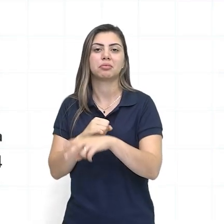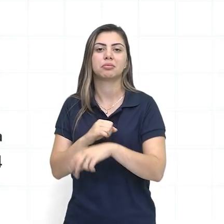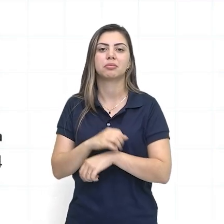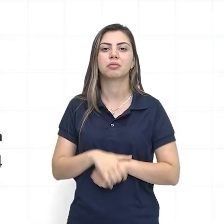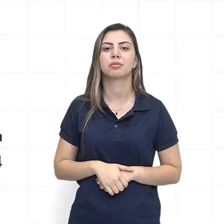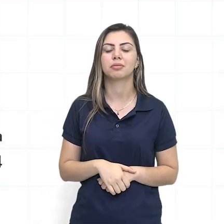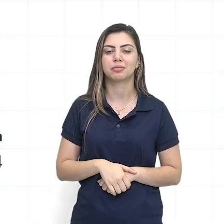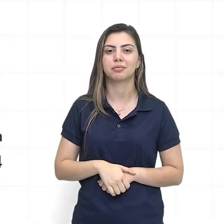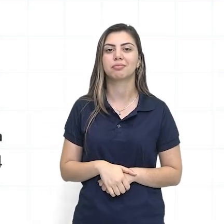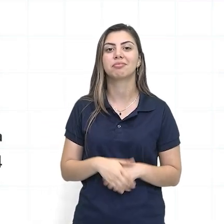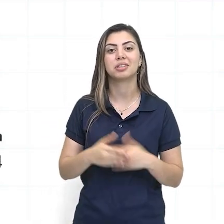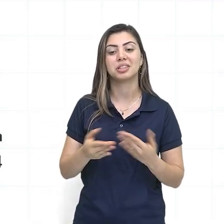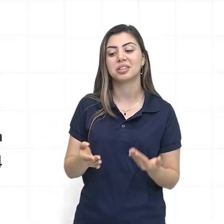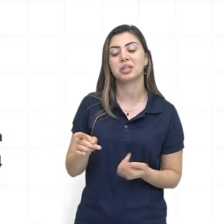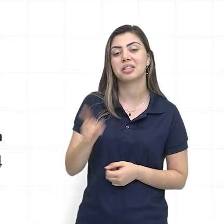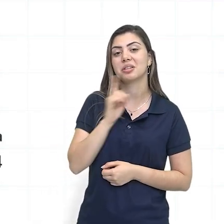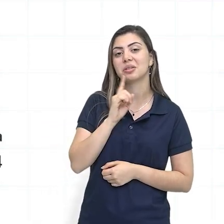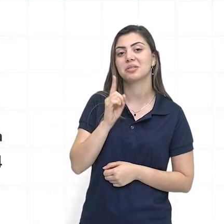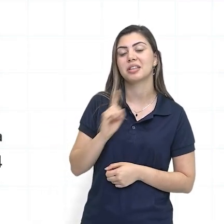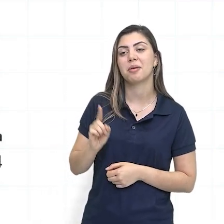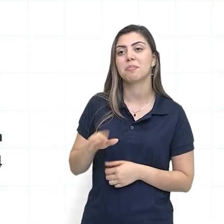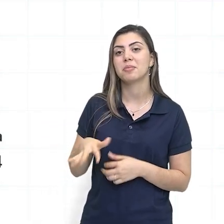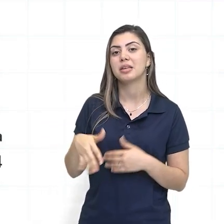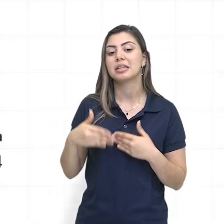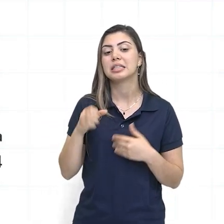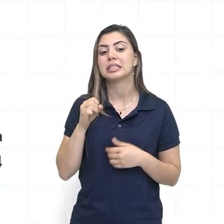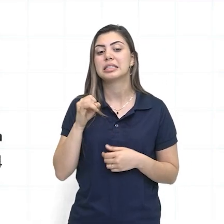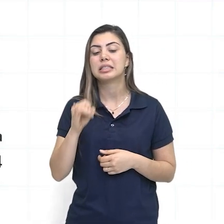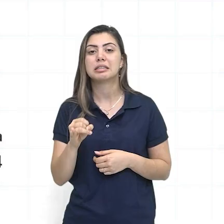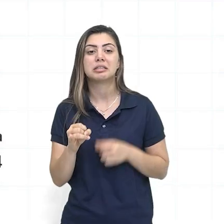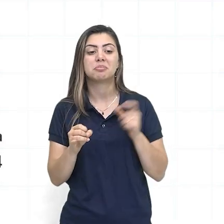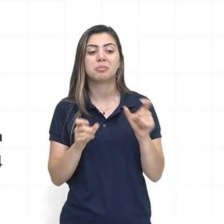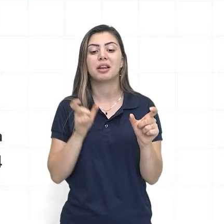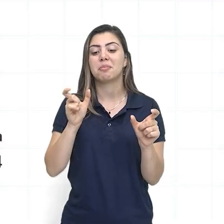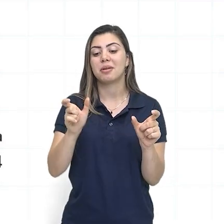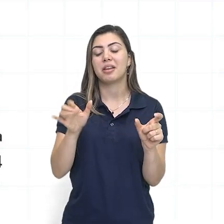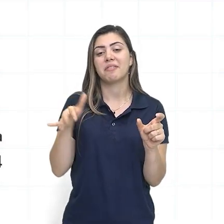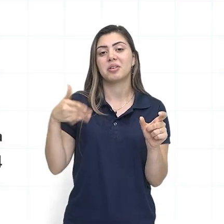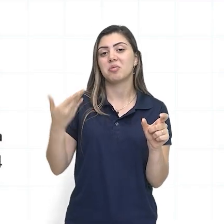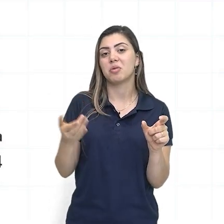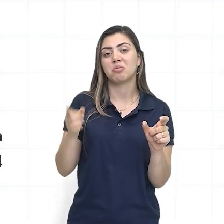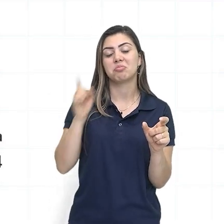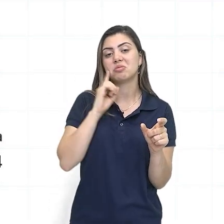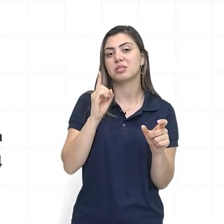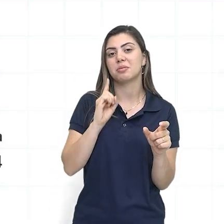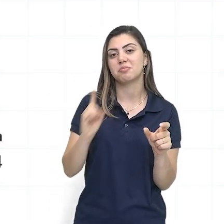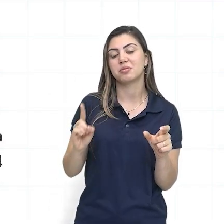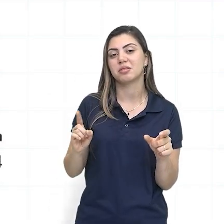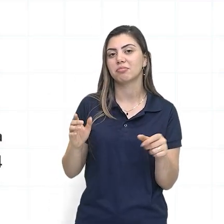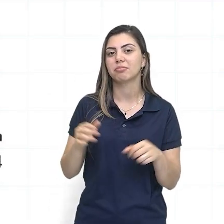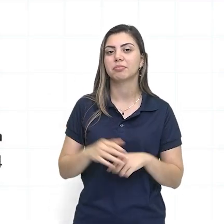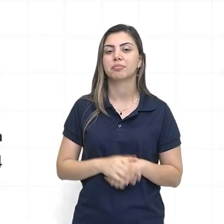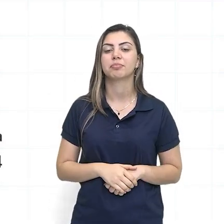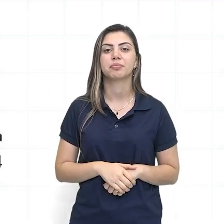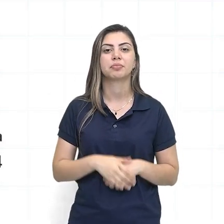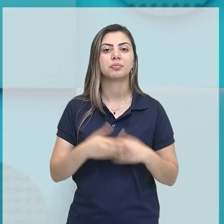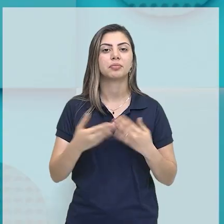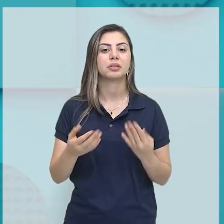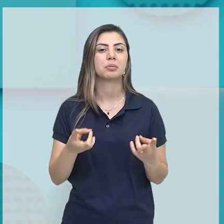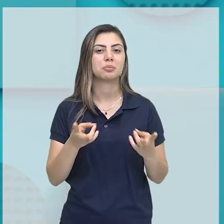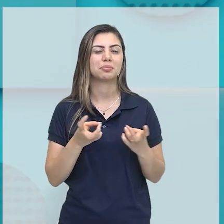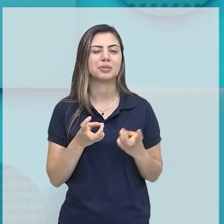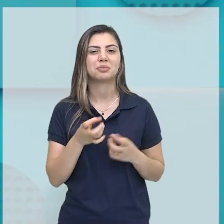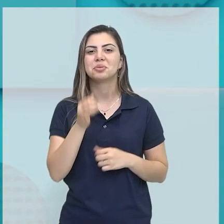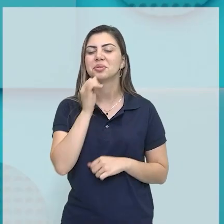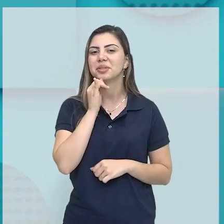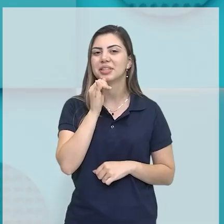diferenciar se era realmente um lagarto ou um largato, né? Então, nesse primeiro exemplo,